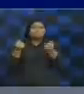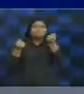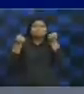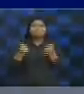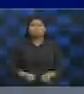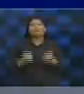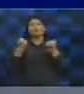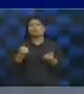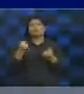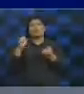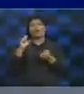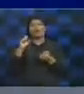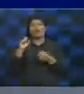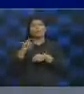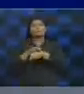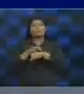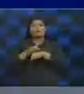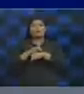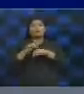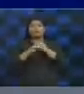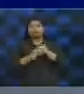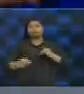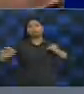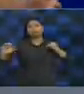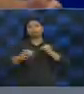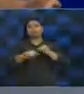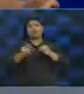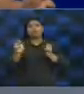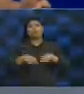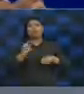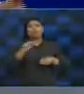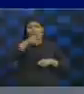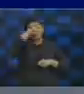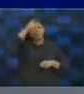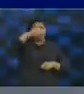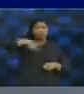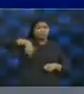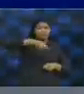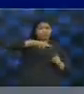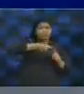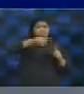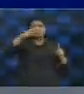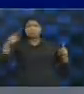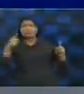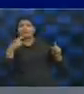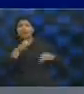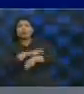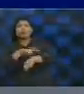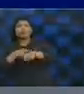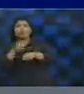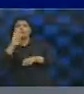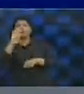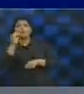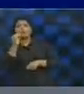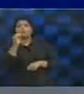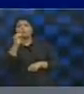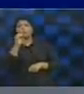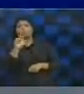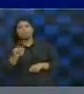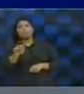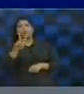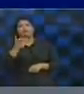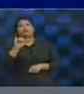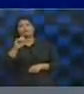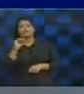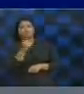dava para recuperar, asfaltar Manaus Boa Vista 2 vezes. Óbvio que isso precisa de uma investigação. É dinheiro mal